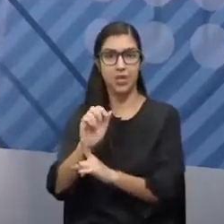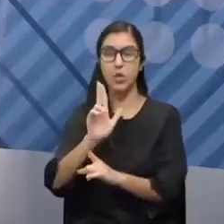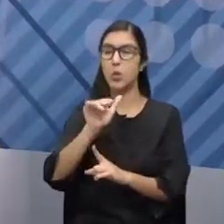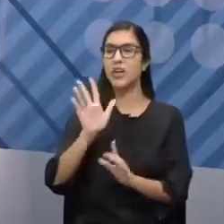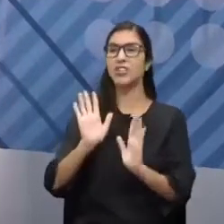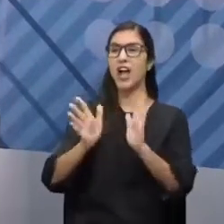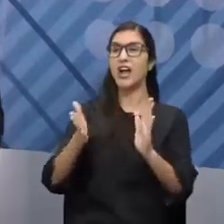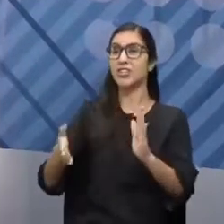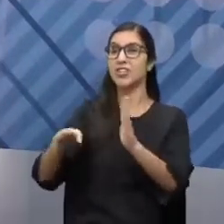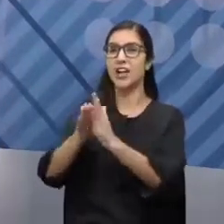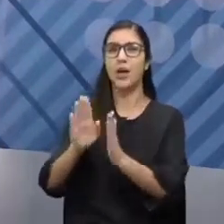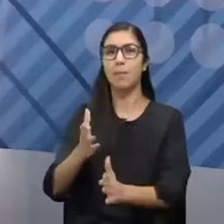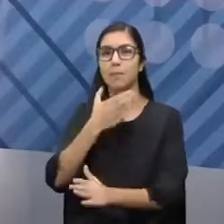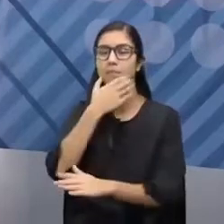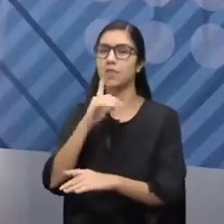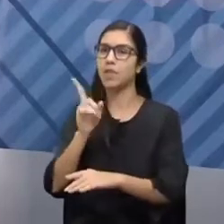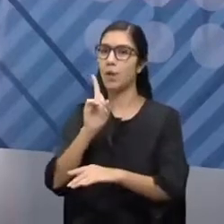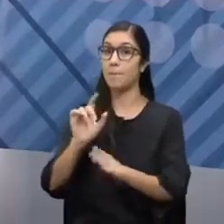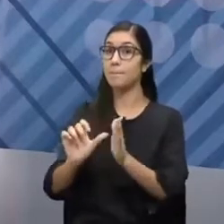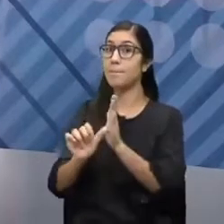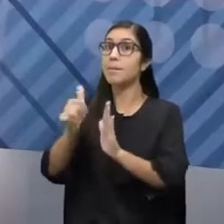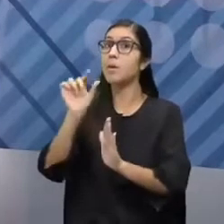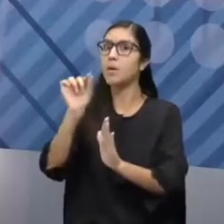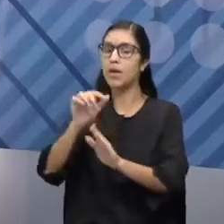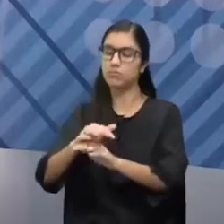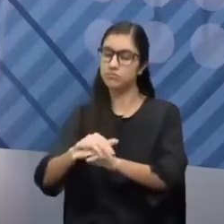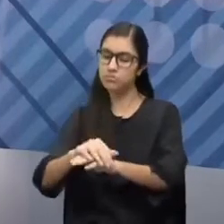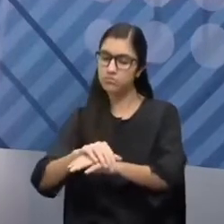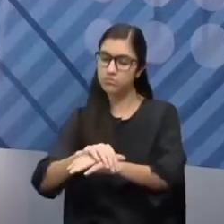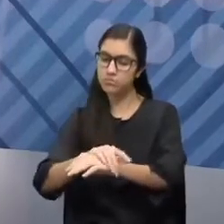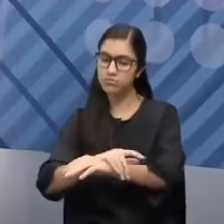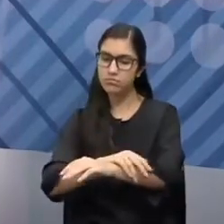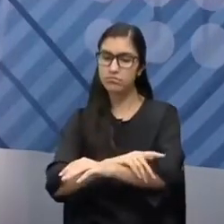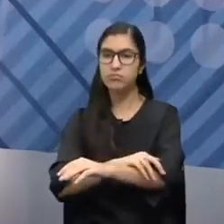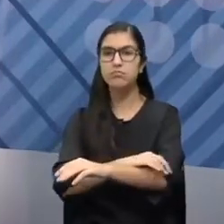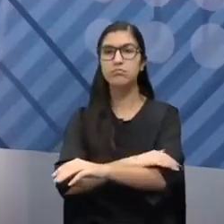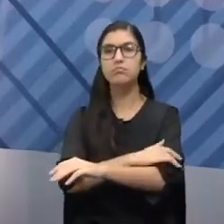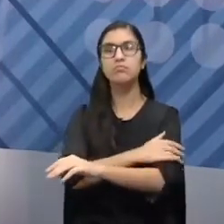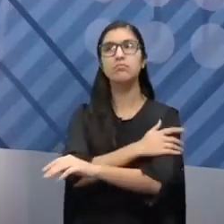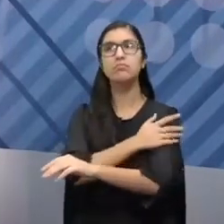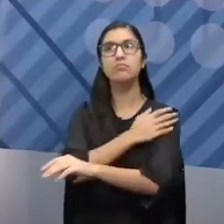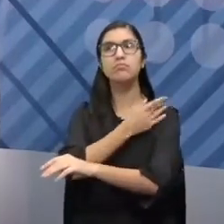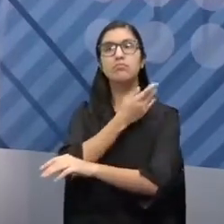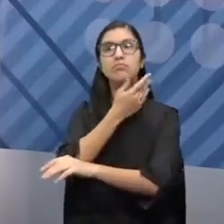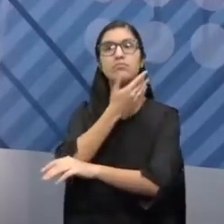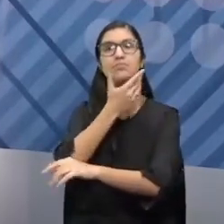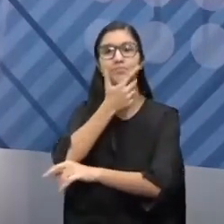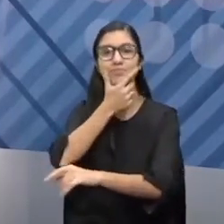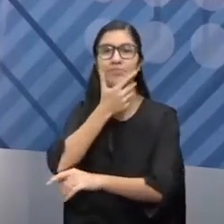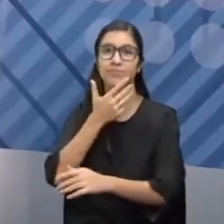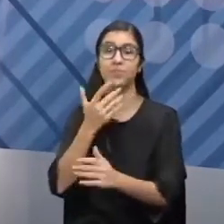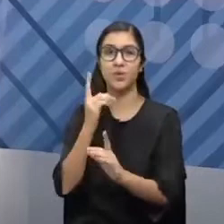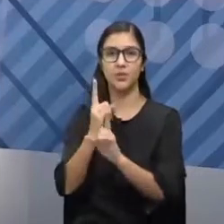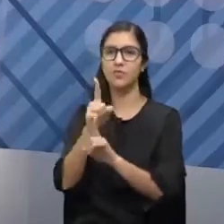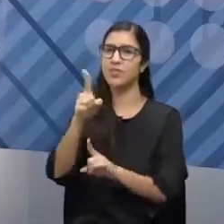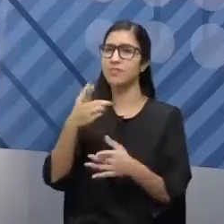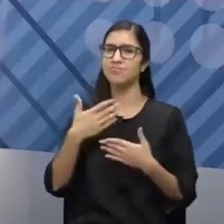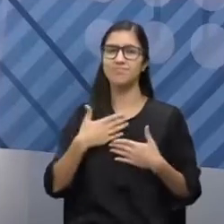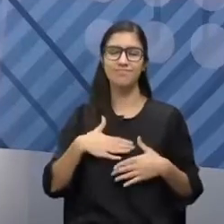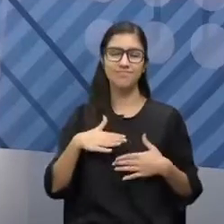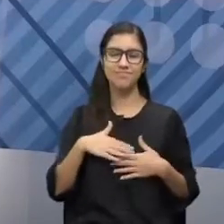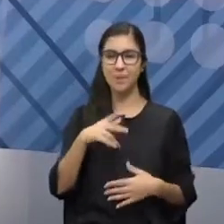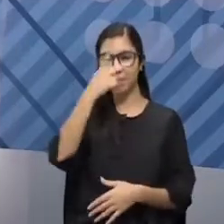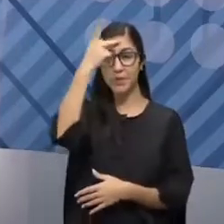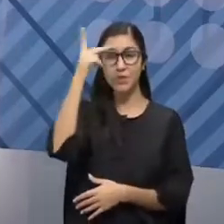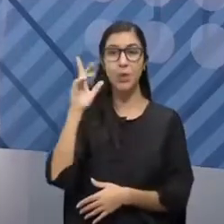ela já vai pôr a mão em vocês, ela vai tocar no braço de vocês, até encontrar aqui, tá? Então, fique bem à vontade com a